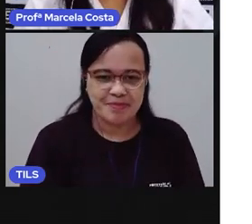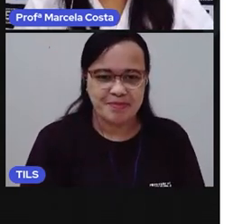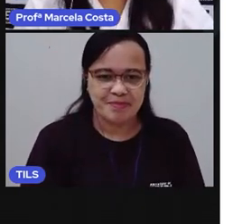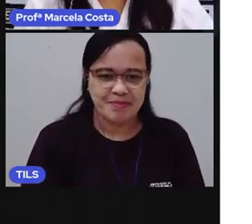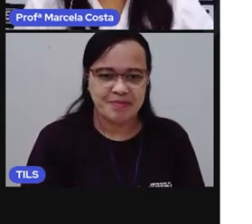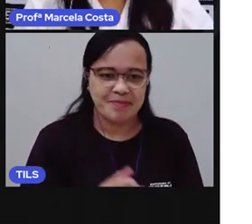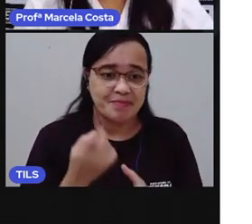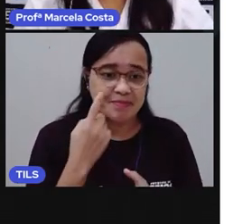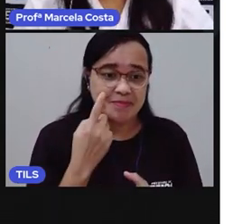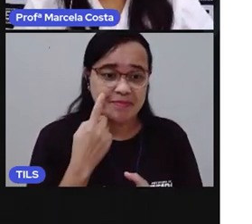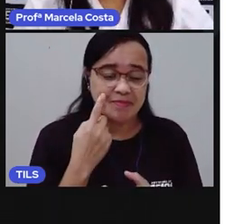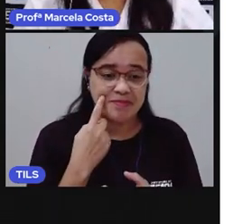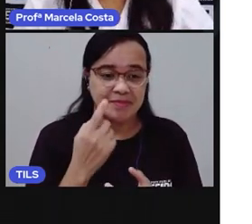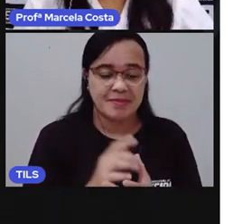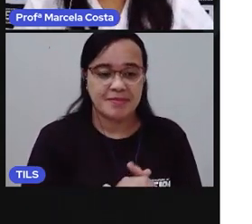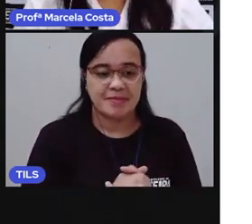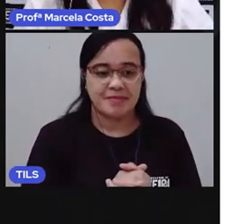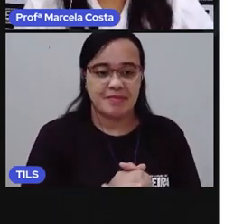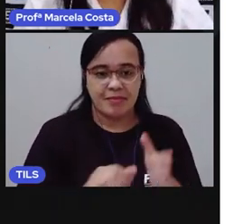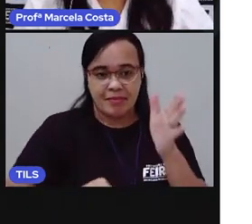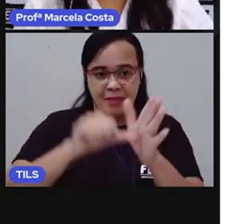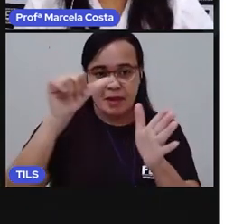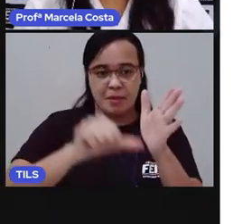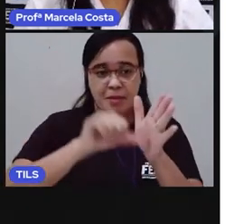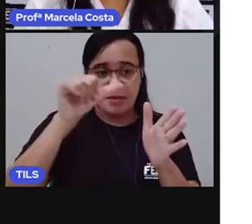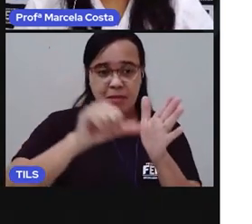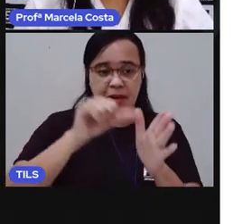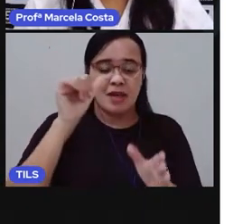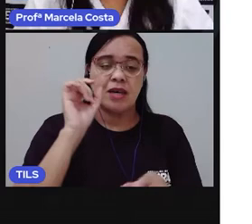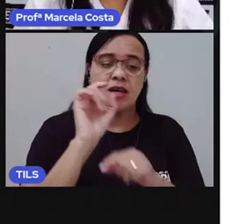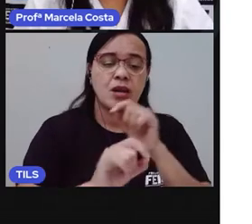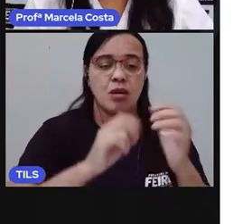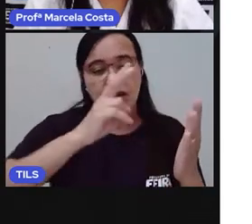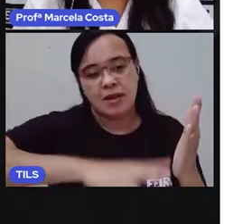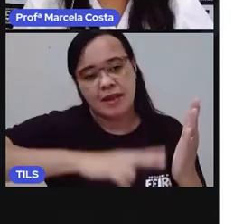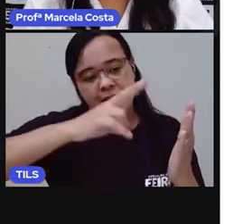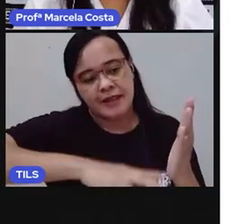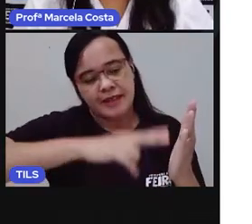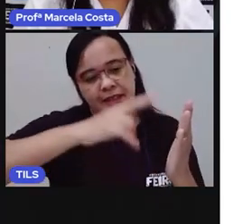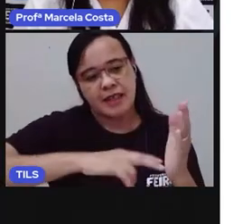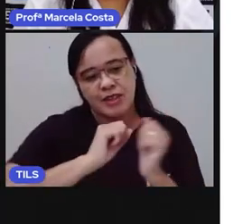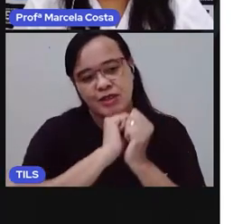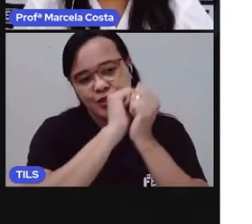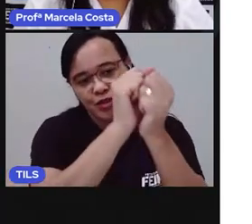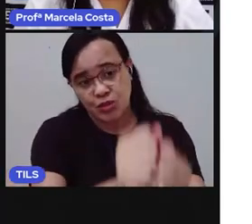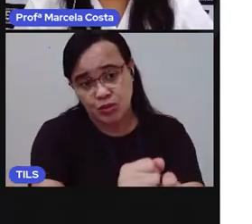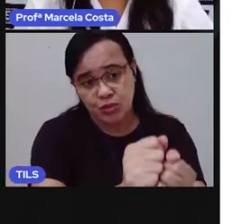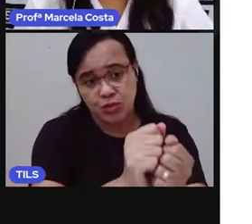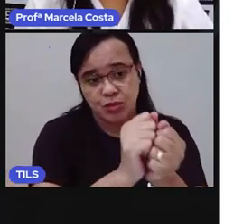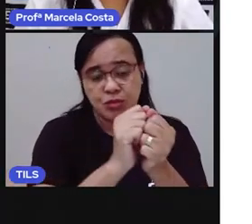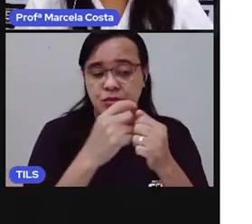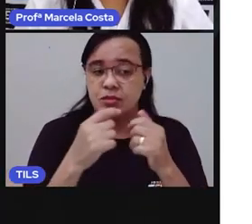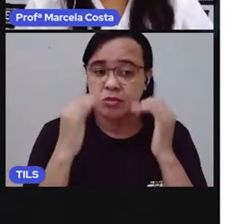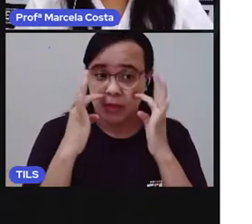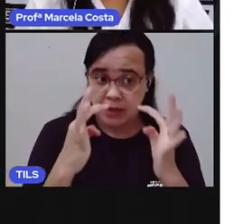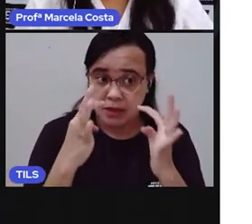Diz assim, na primeira sentença, eu vou ler junto com você e você me acompanha.